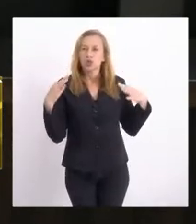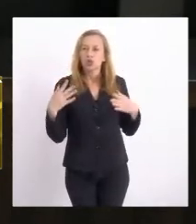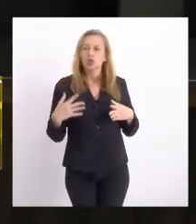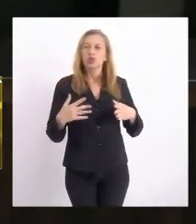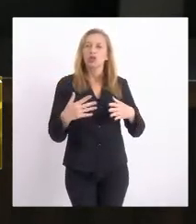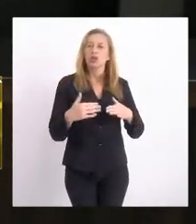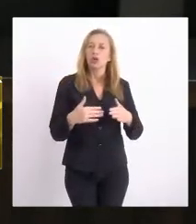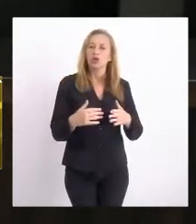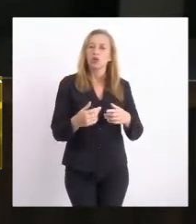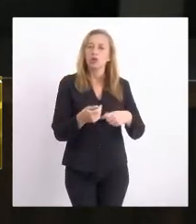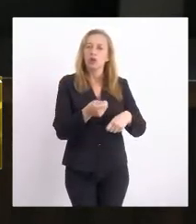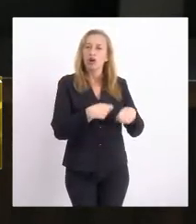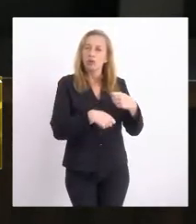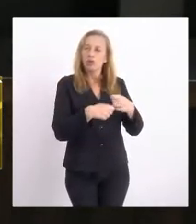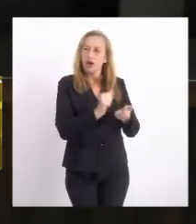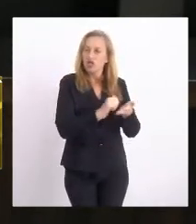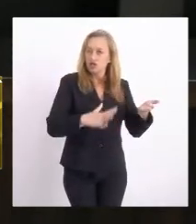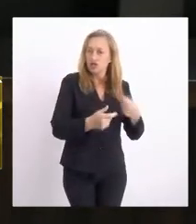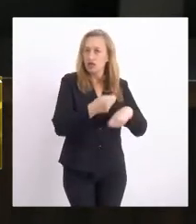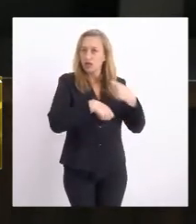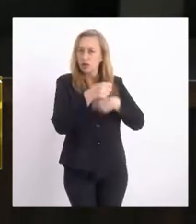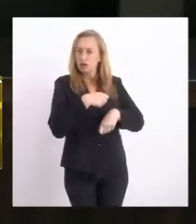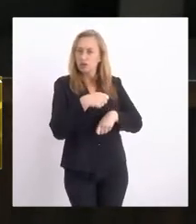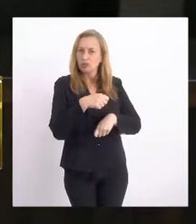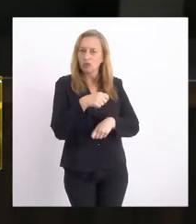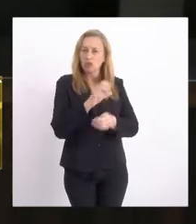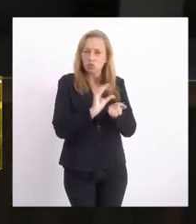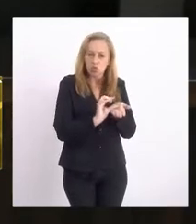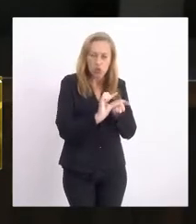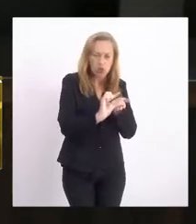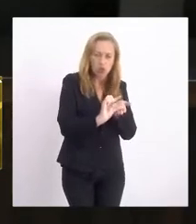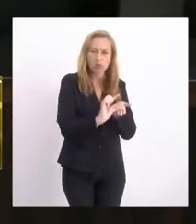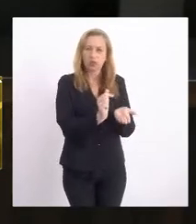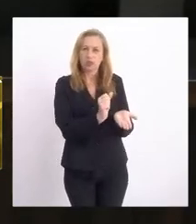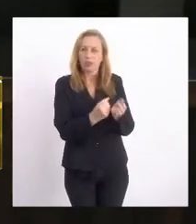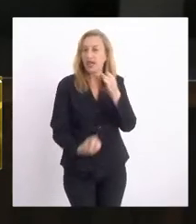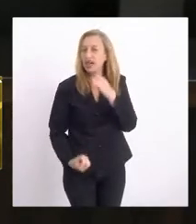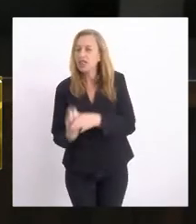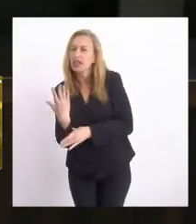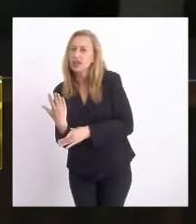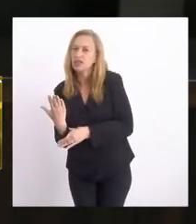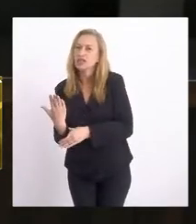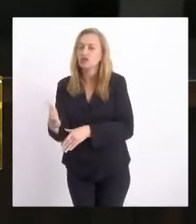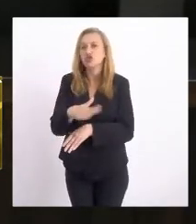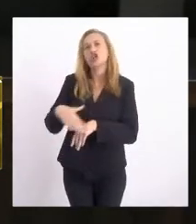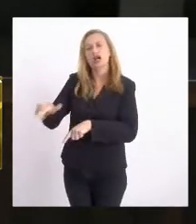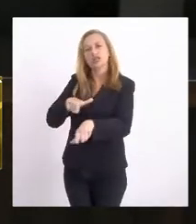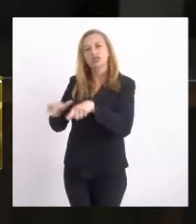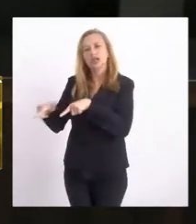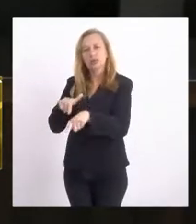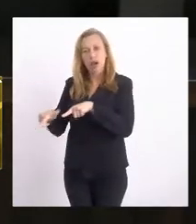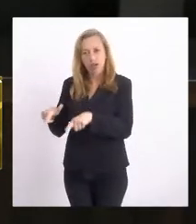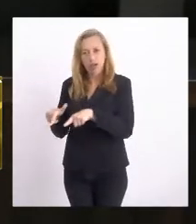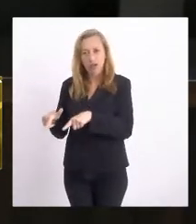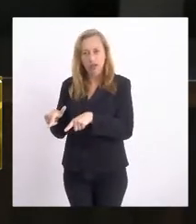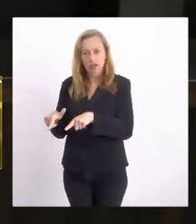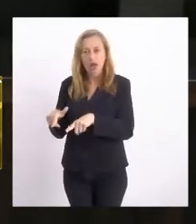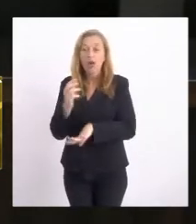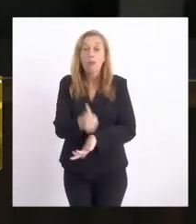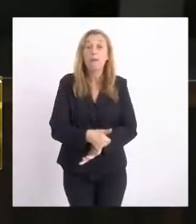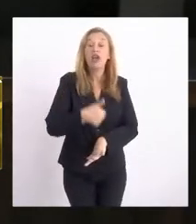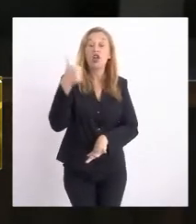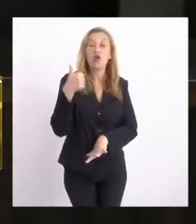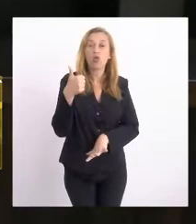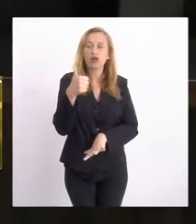uma atividade econômica que necessita de menor investimentos para a criação de postos de trabalho presence a